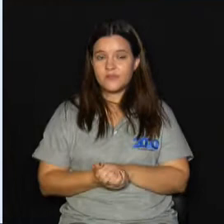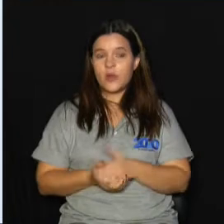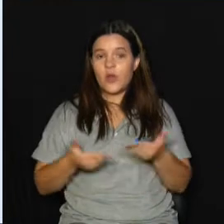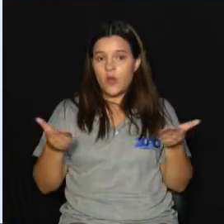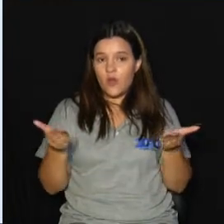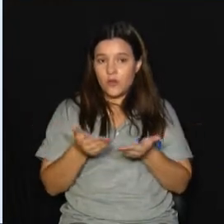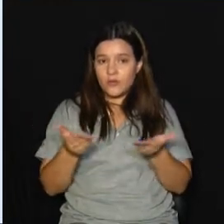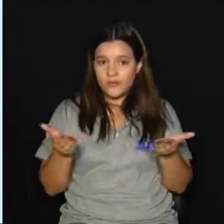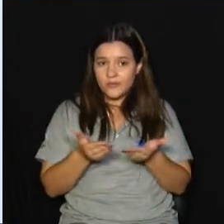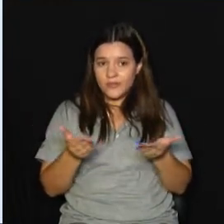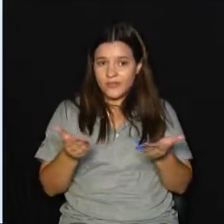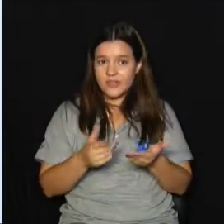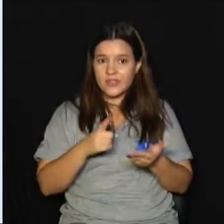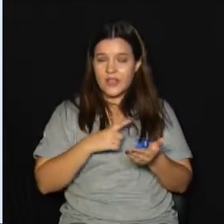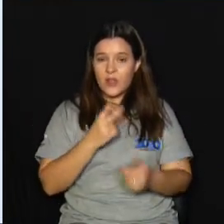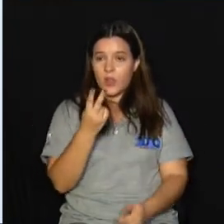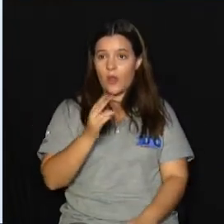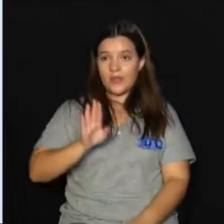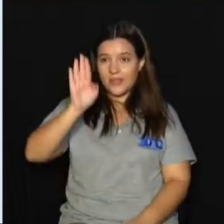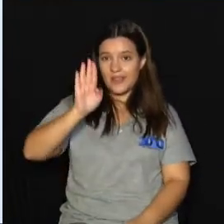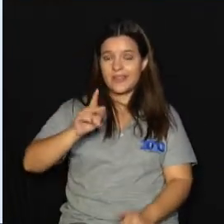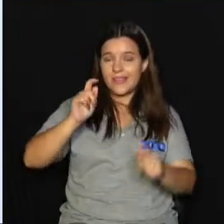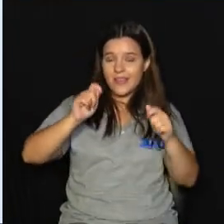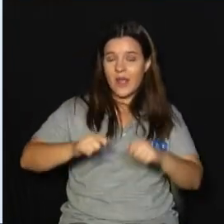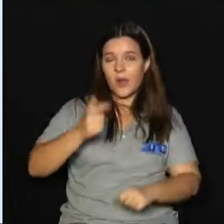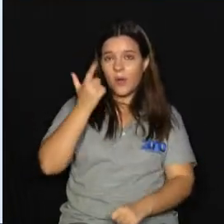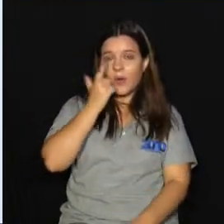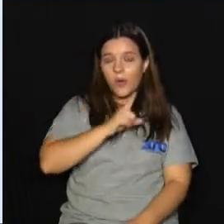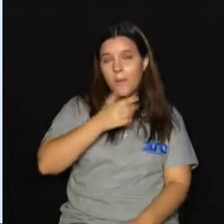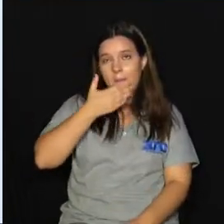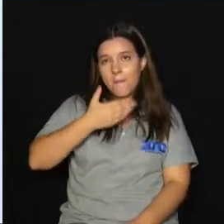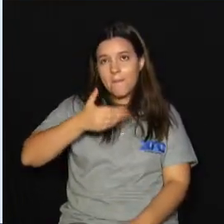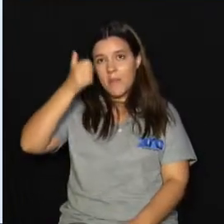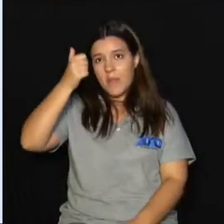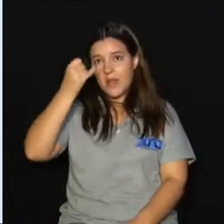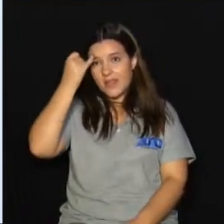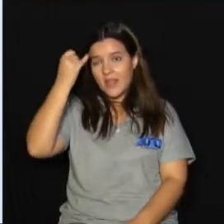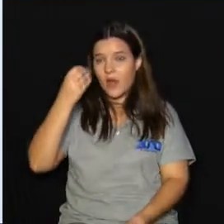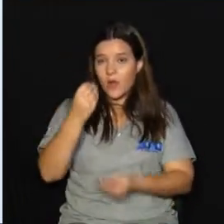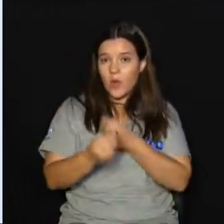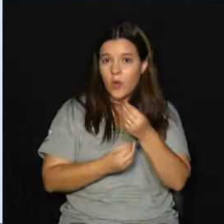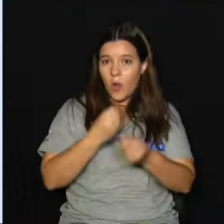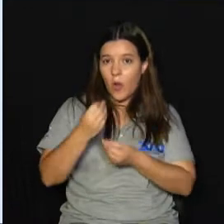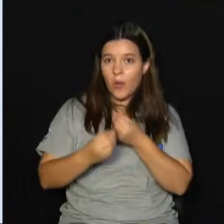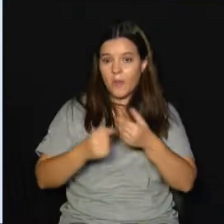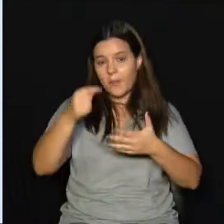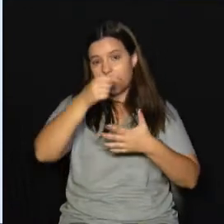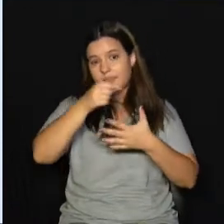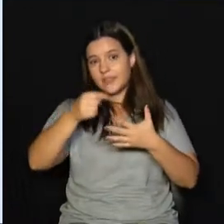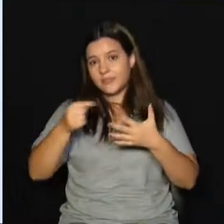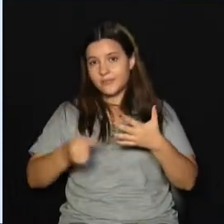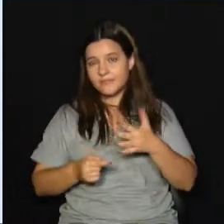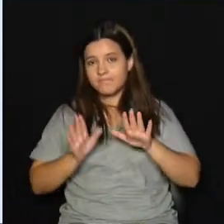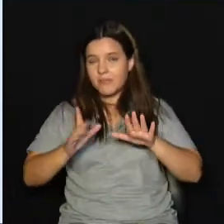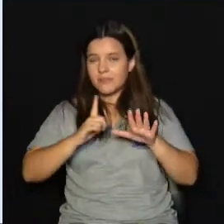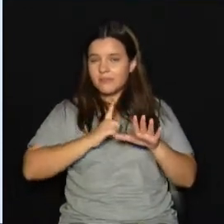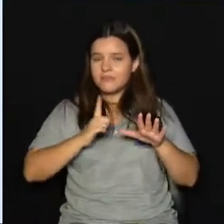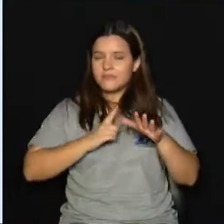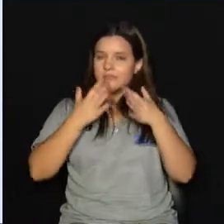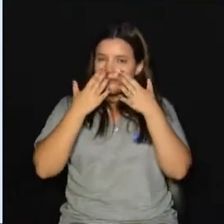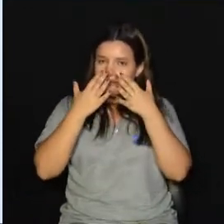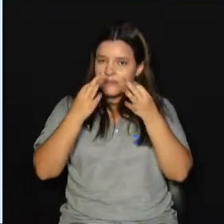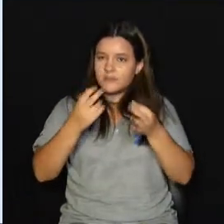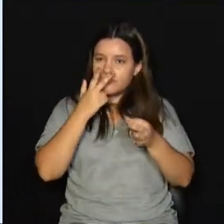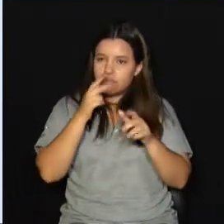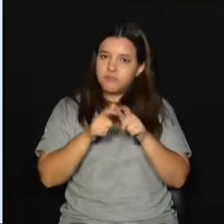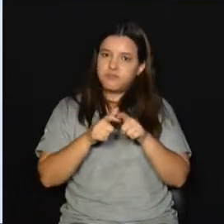hoje, com dois candidatos, a gente consegue já ter uma melhor ideia das possibilidades, mas ainda assim chama atenção esse